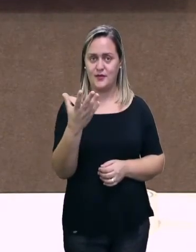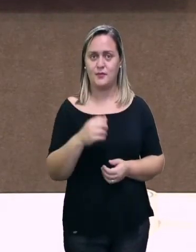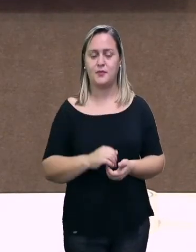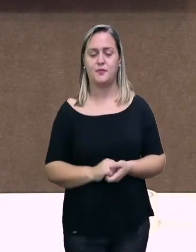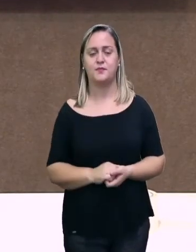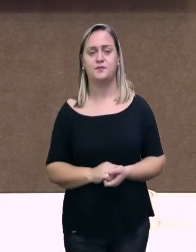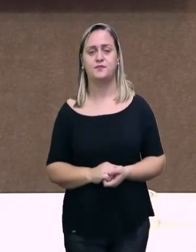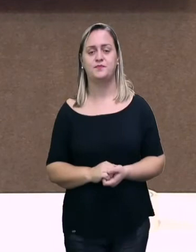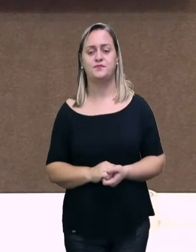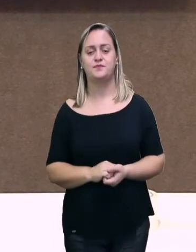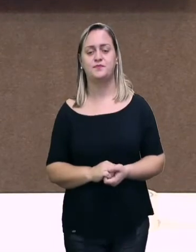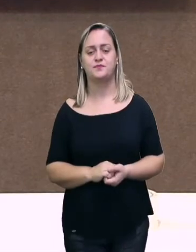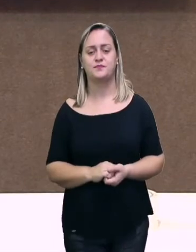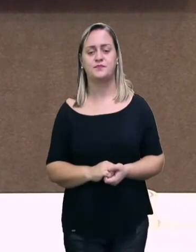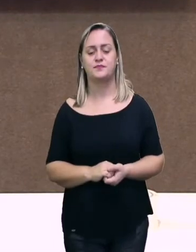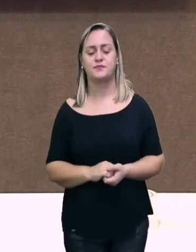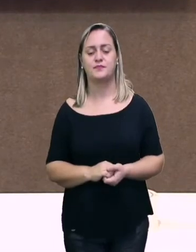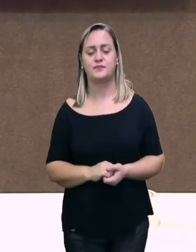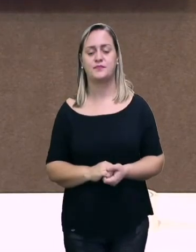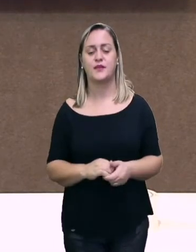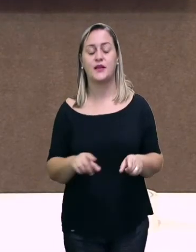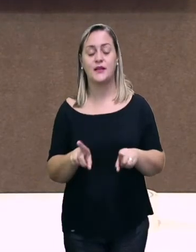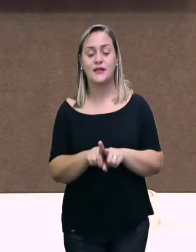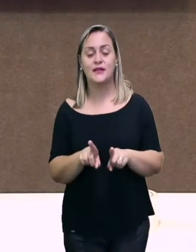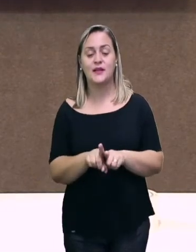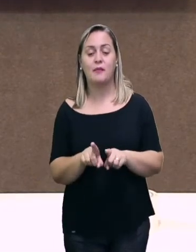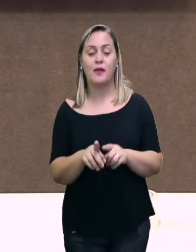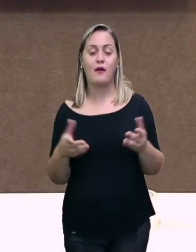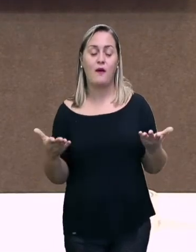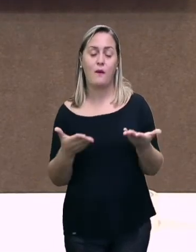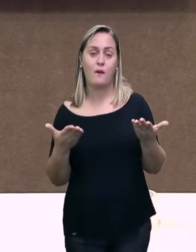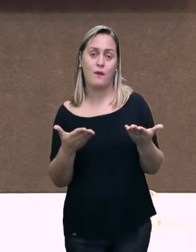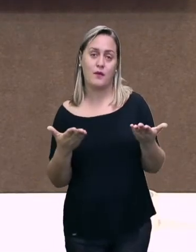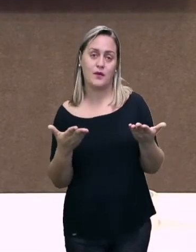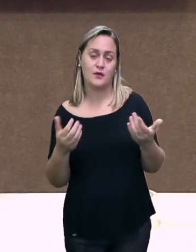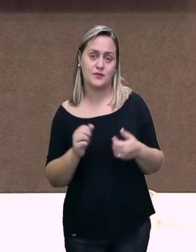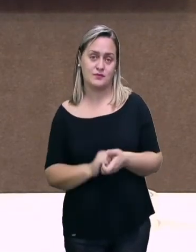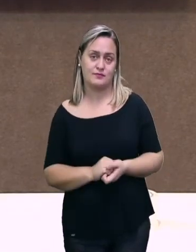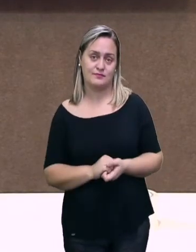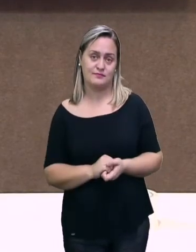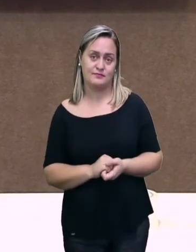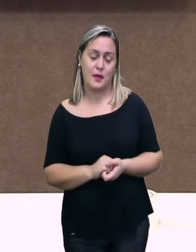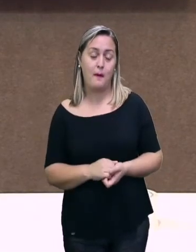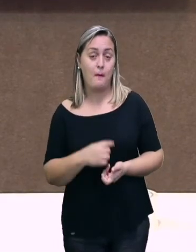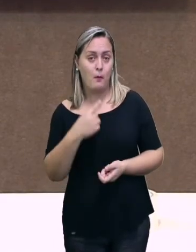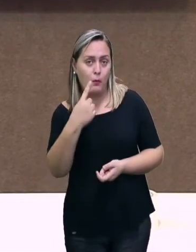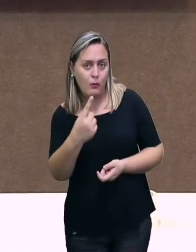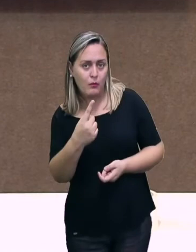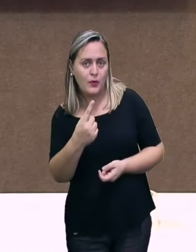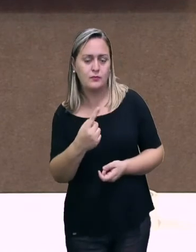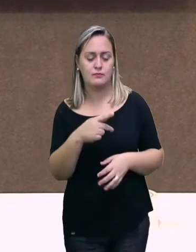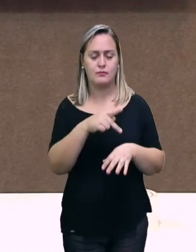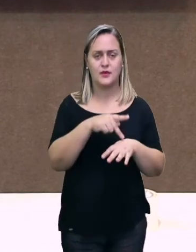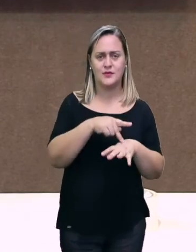Quarta fase. Vou lançar e vou ter que retirar de uma vez só as quatro.